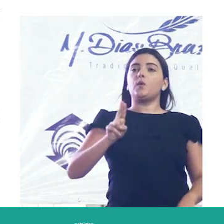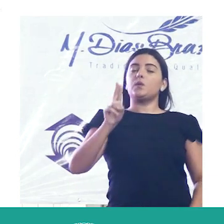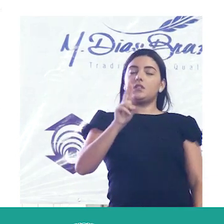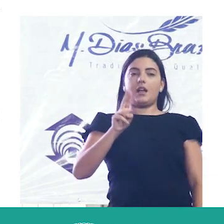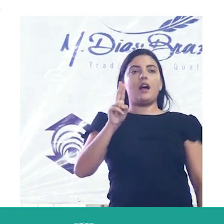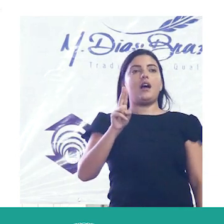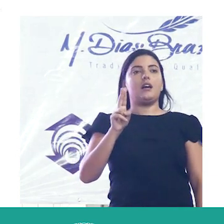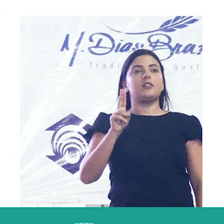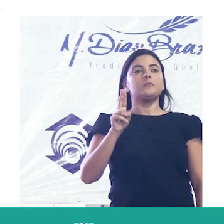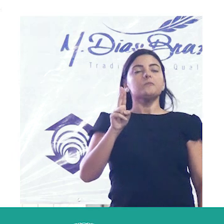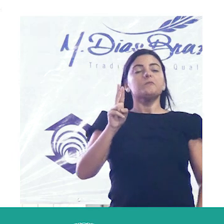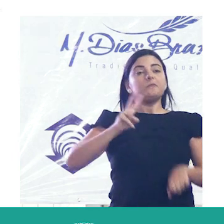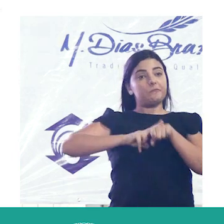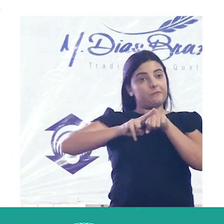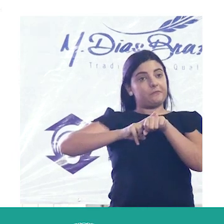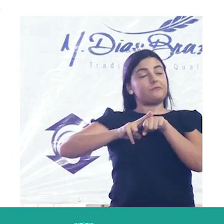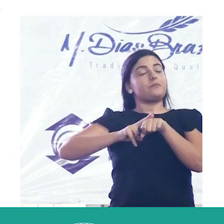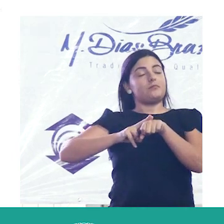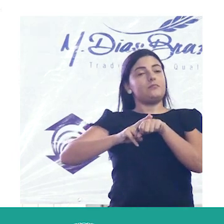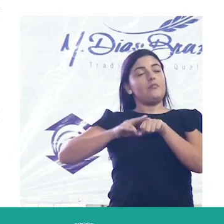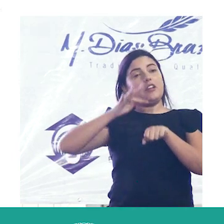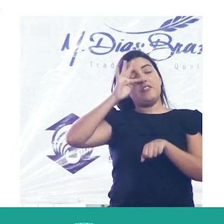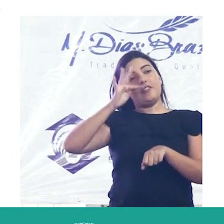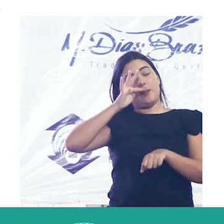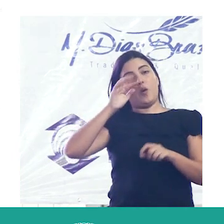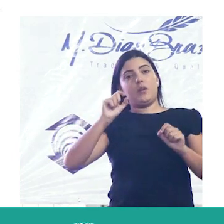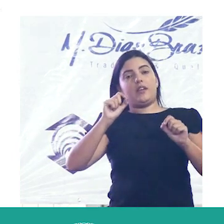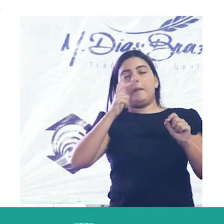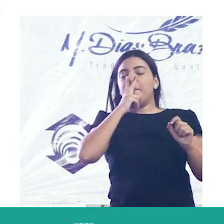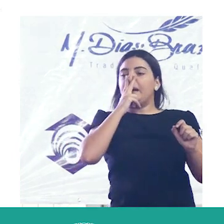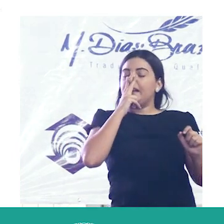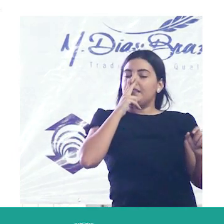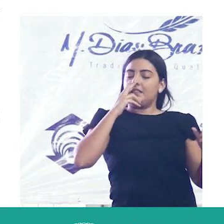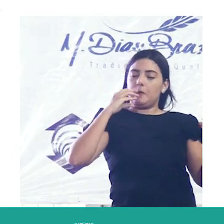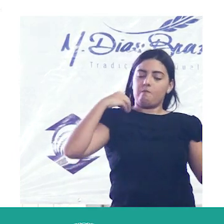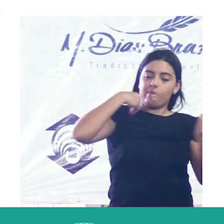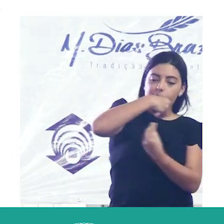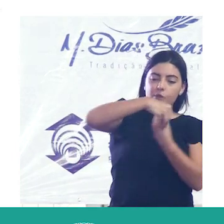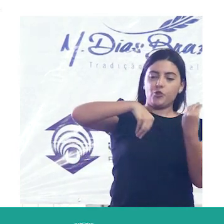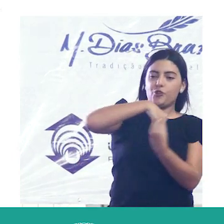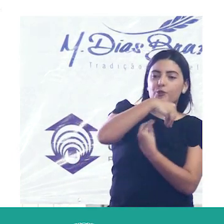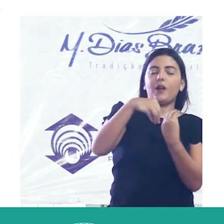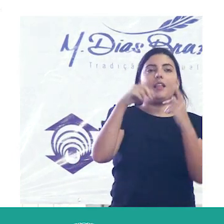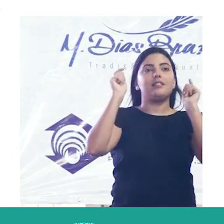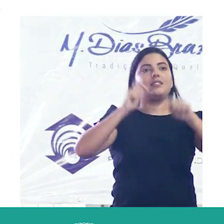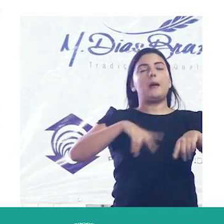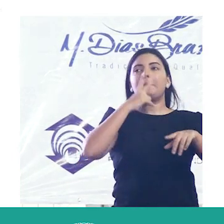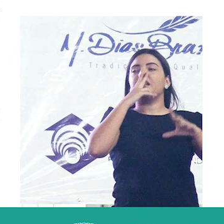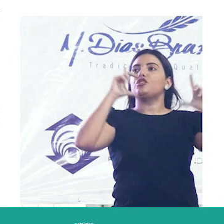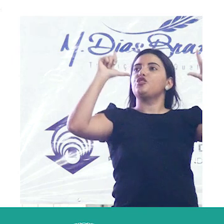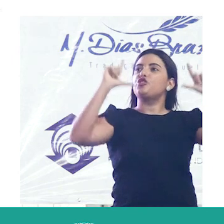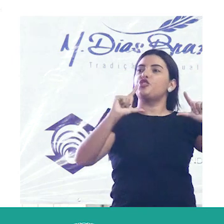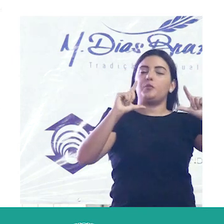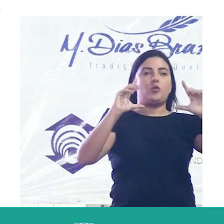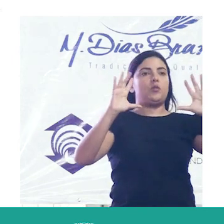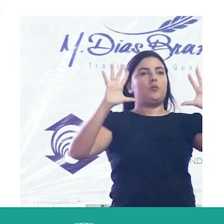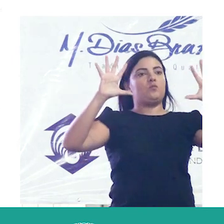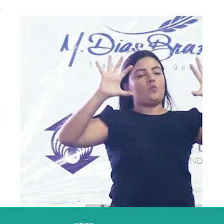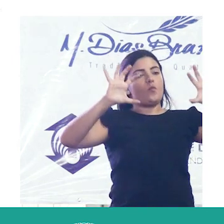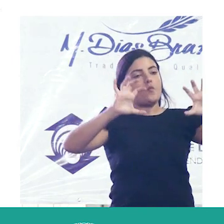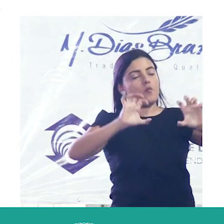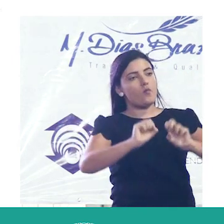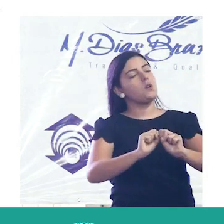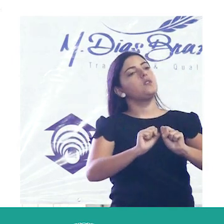utilizar o processo hidrometalúrgico para a dessulfuração antes da fusão do composto de chumbo. Nesse caso,